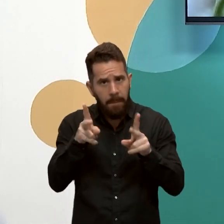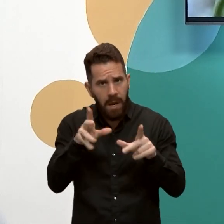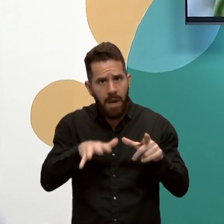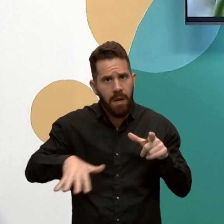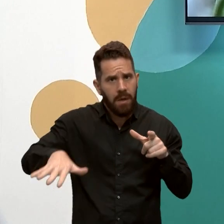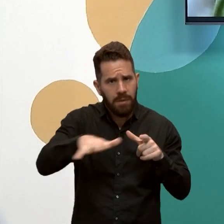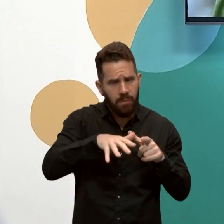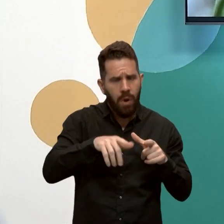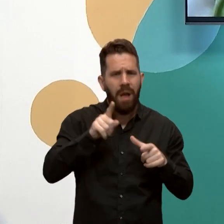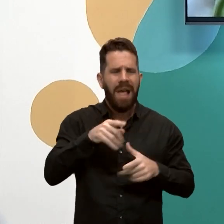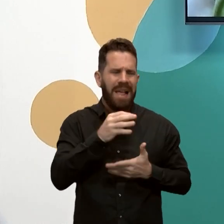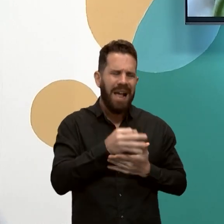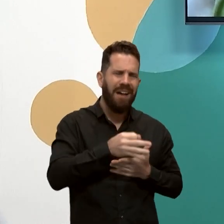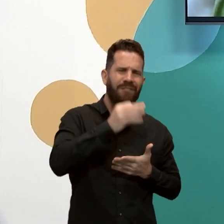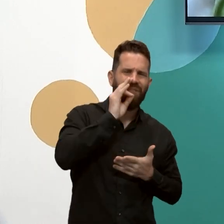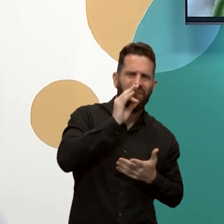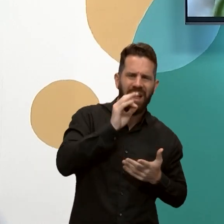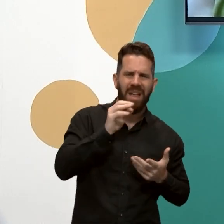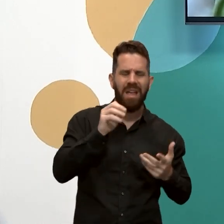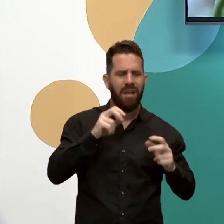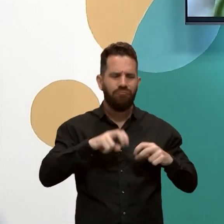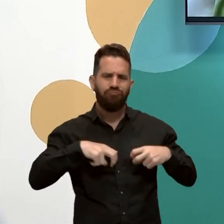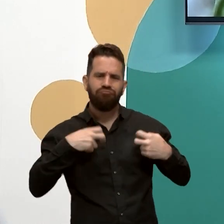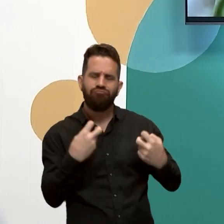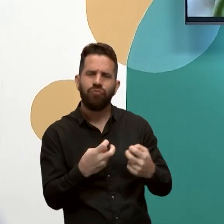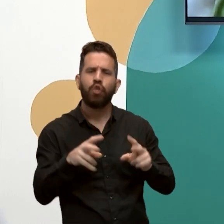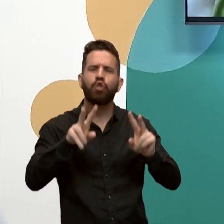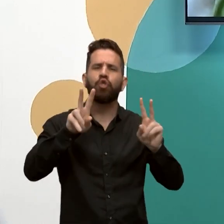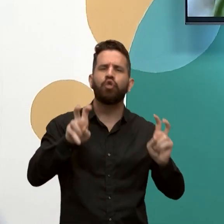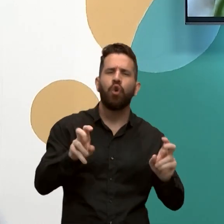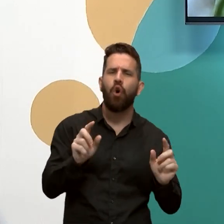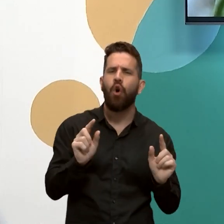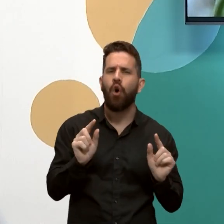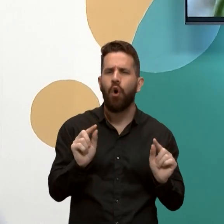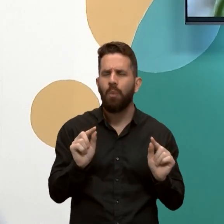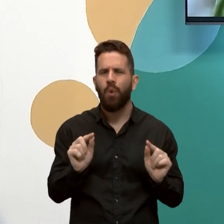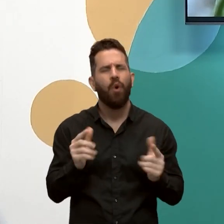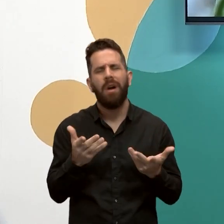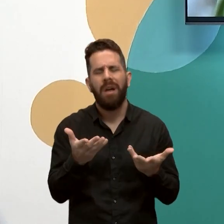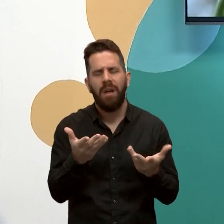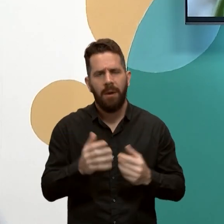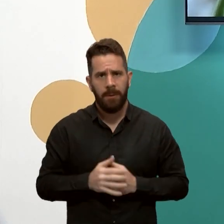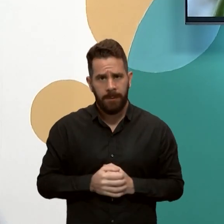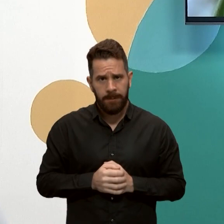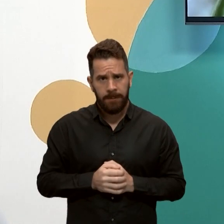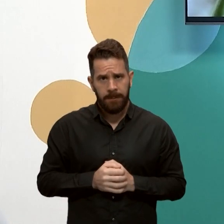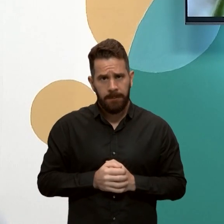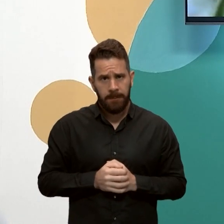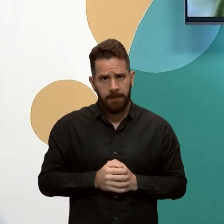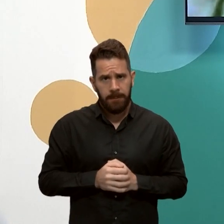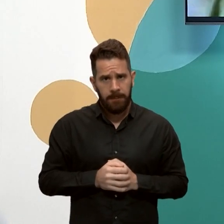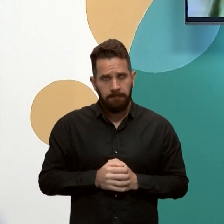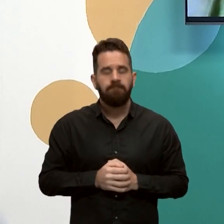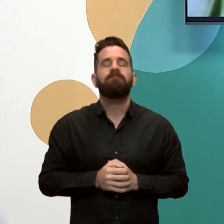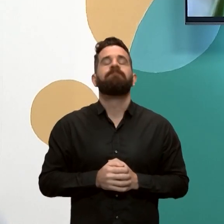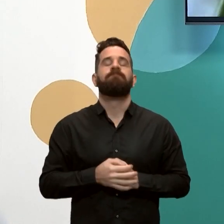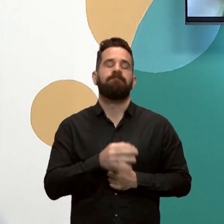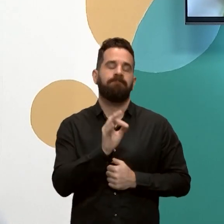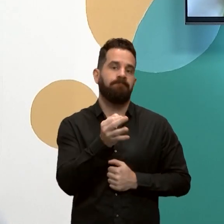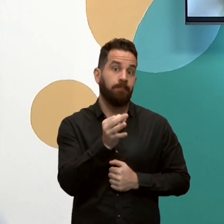um café para falar sobre direitos humanos. Fala dessa atividade para a gente também. Esse